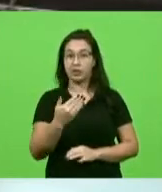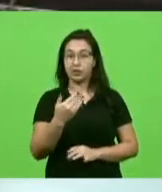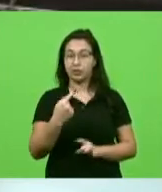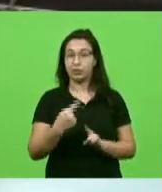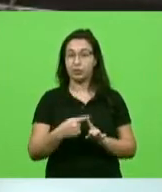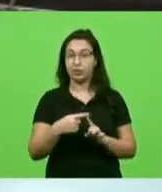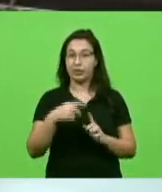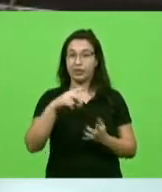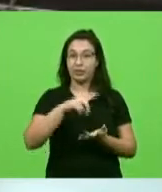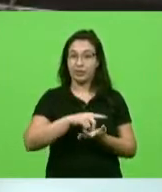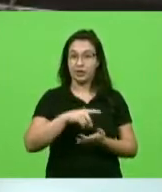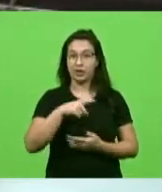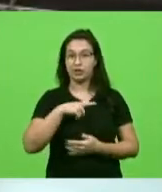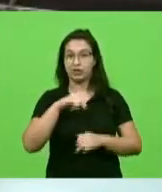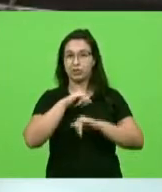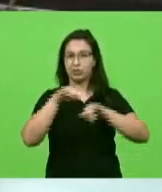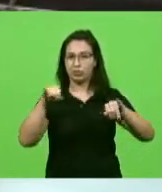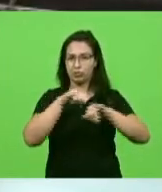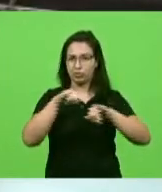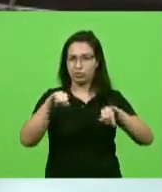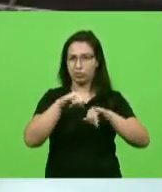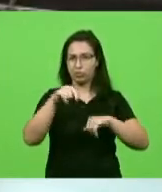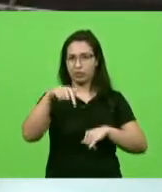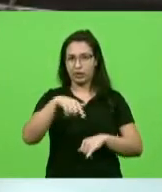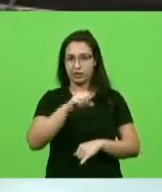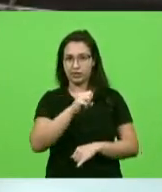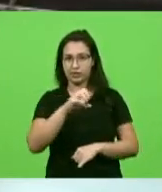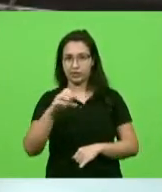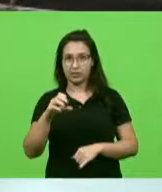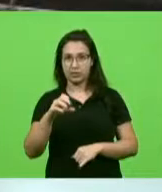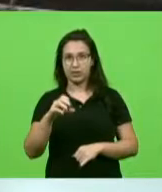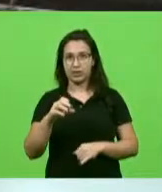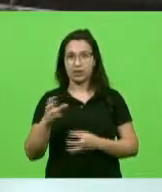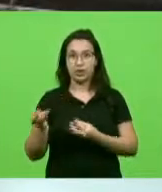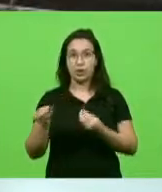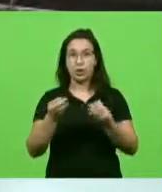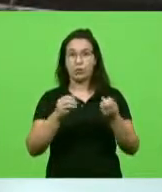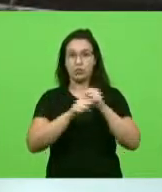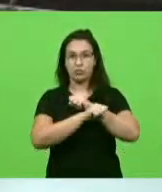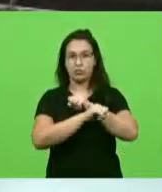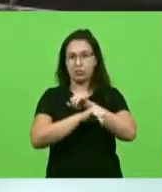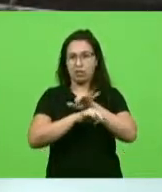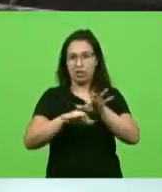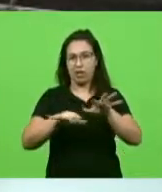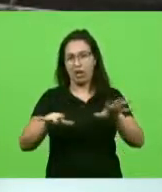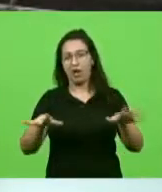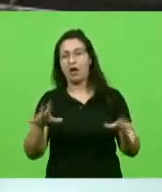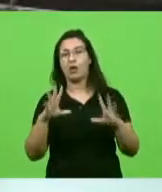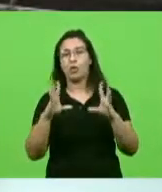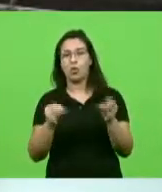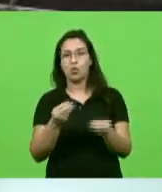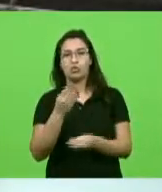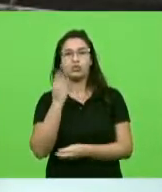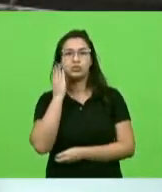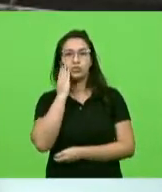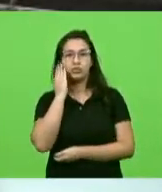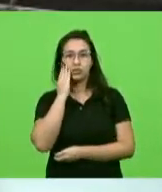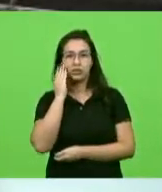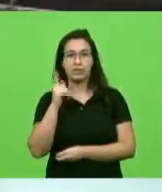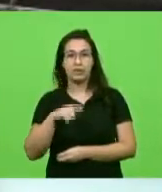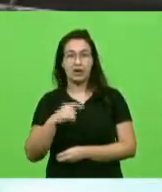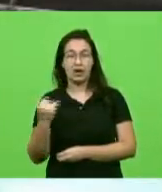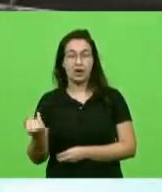este fato sido amplamente divulgado pela imprensa catarinense, causando grande repercussão, e entendendo de suma importância que